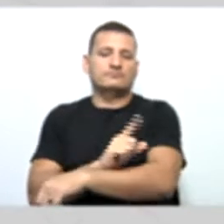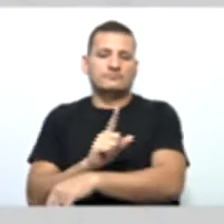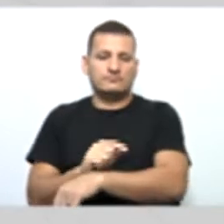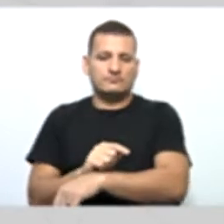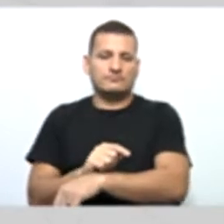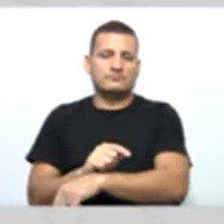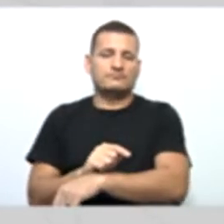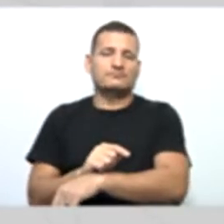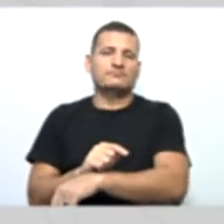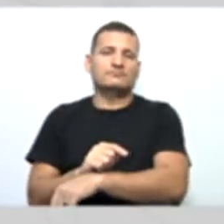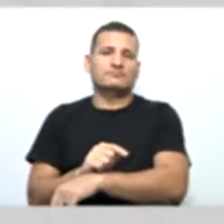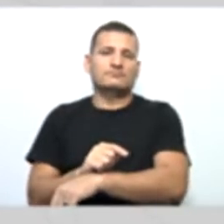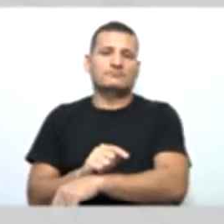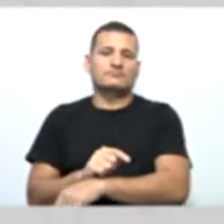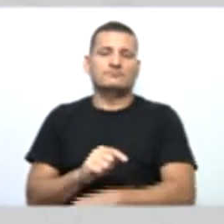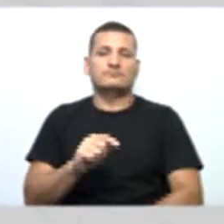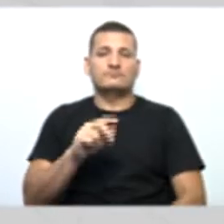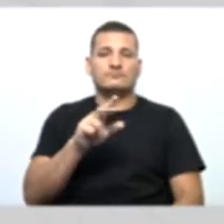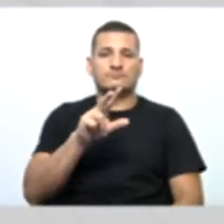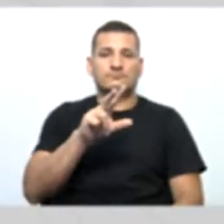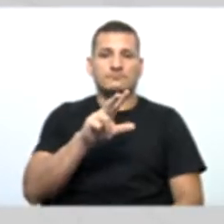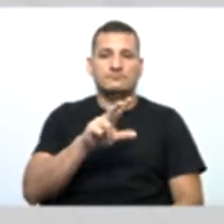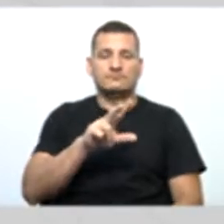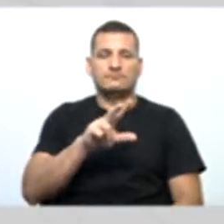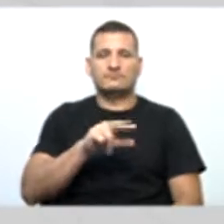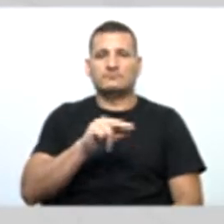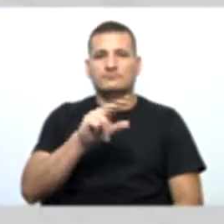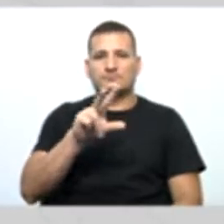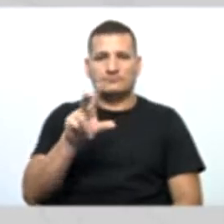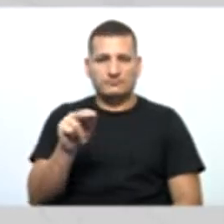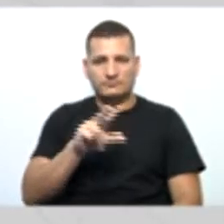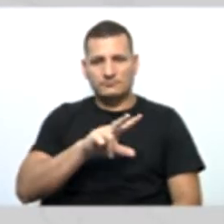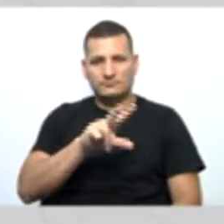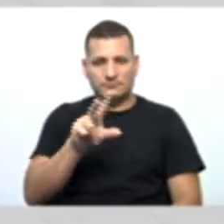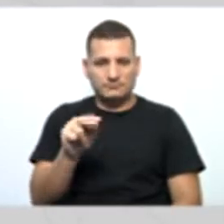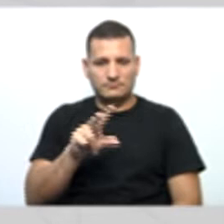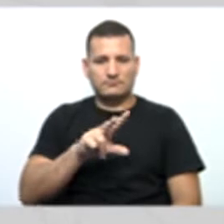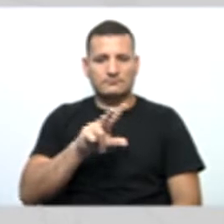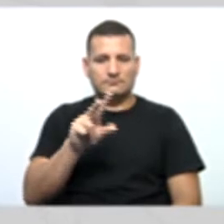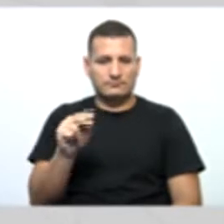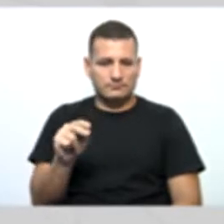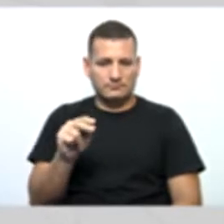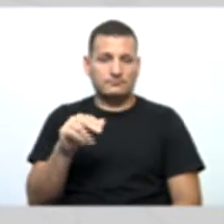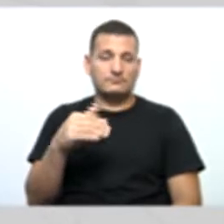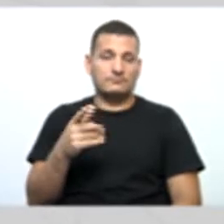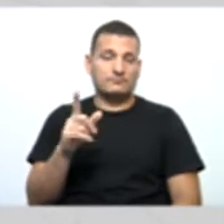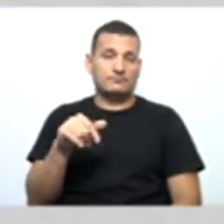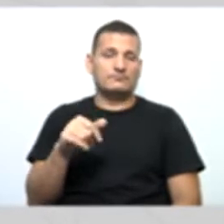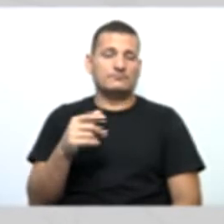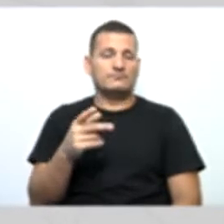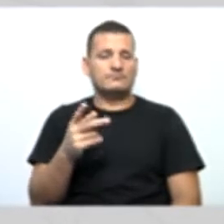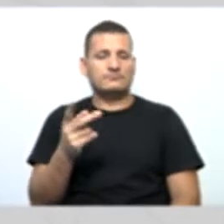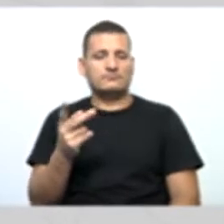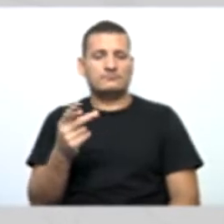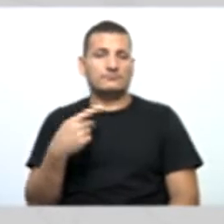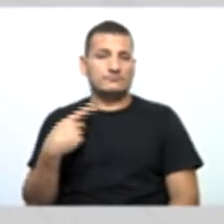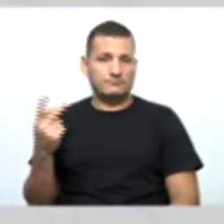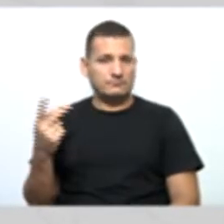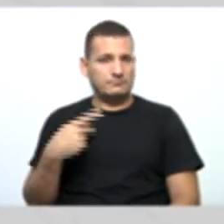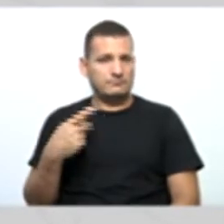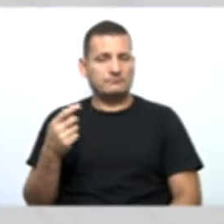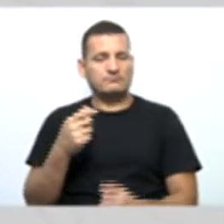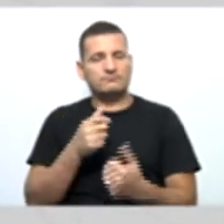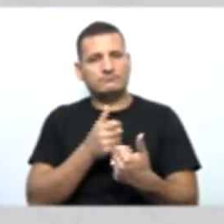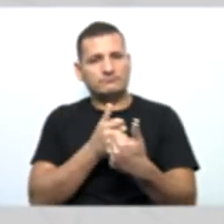E professor aqui do Instituto, certo? Então, somos nós dois aí que vão estar acompanhando vocês nessa